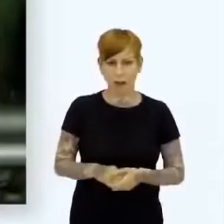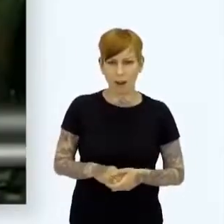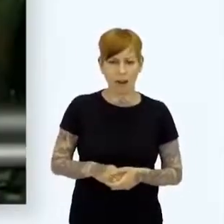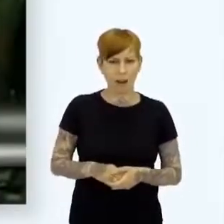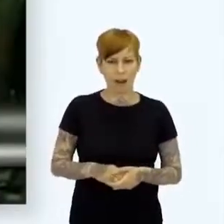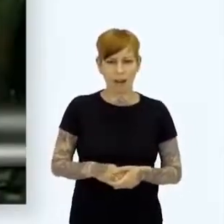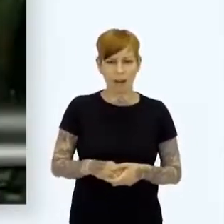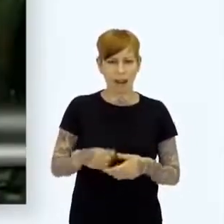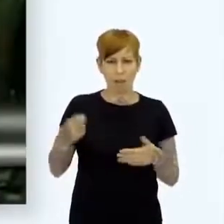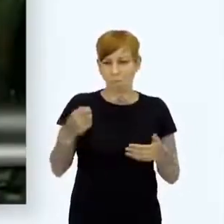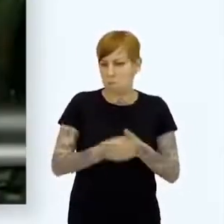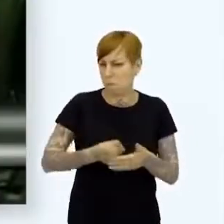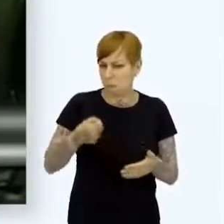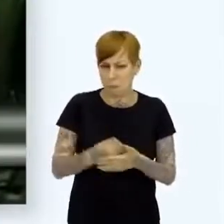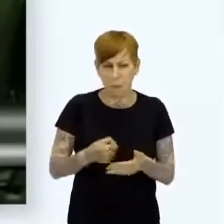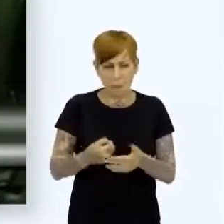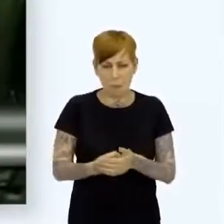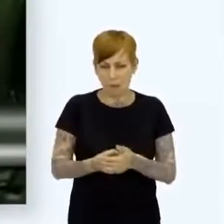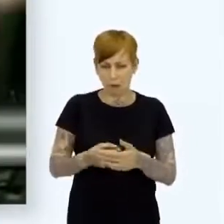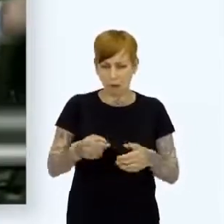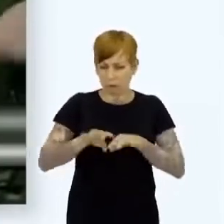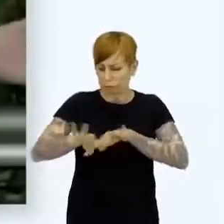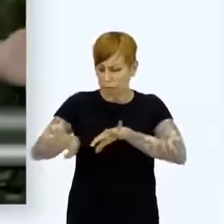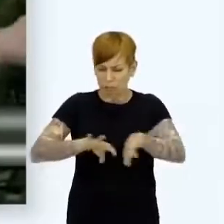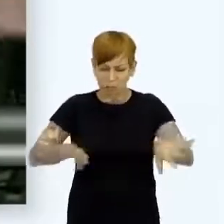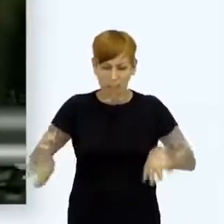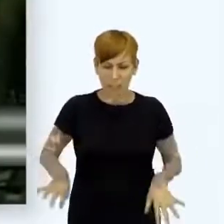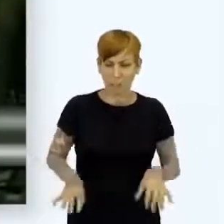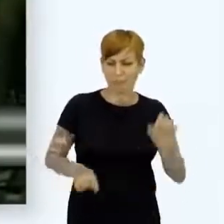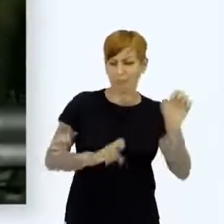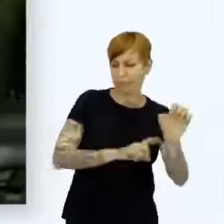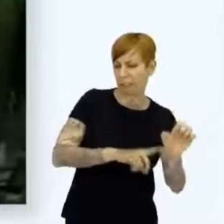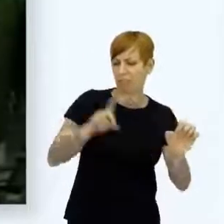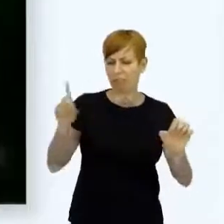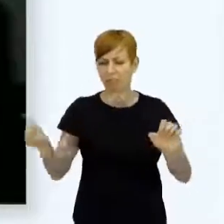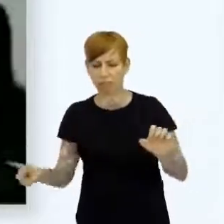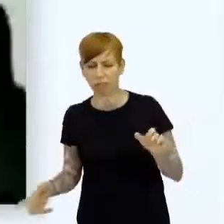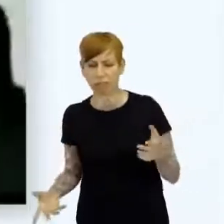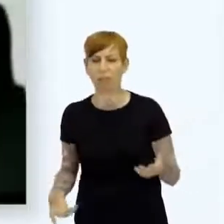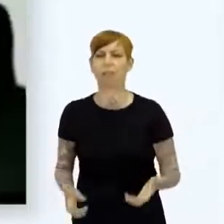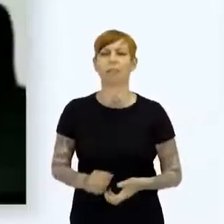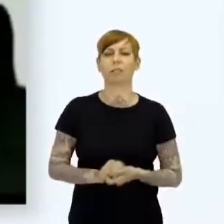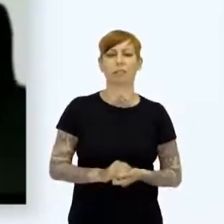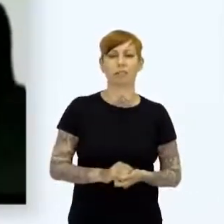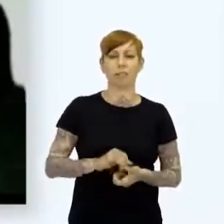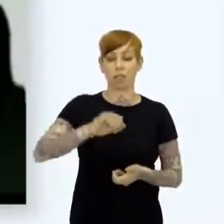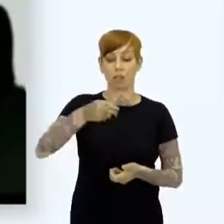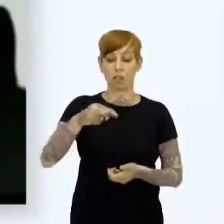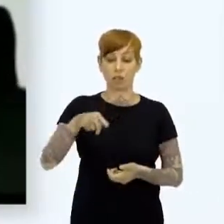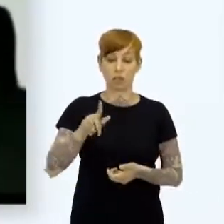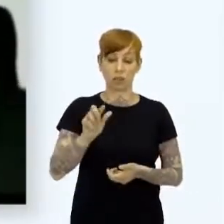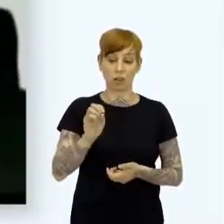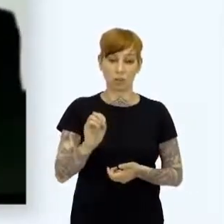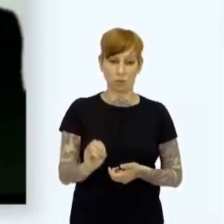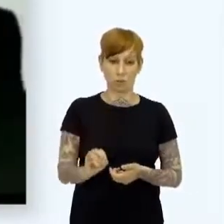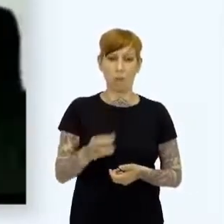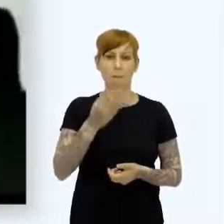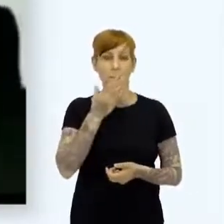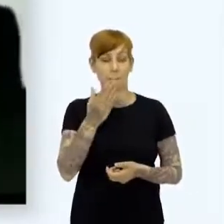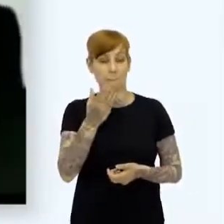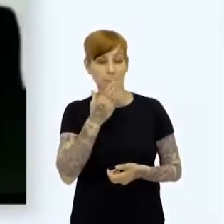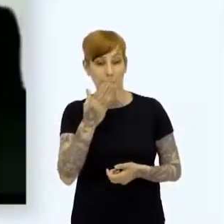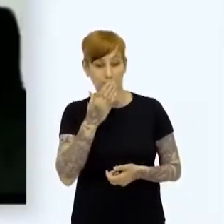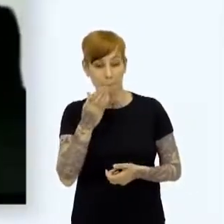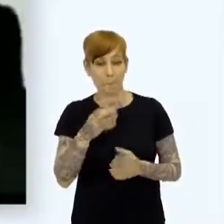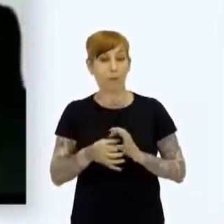luta radicalizada dos dois lados, da esquerda e da direita, né? Jango pediu ao Congresso autorização